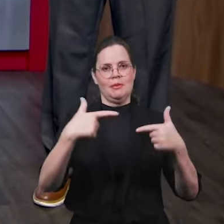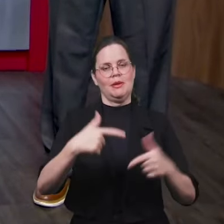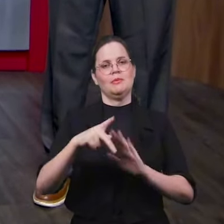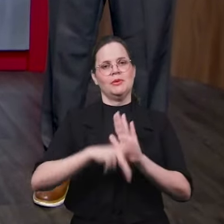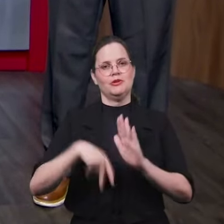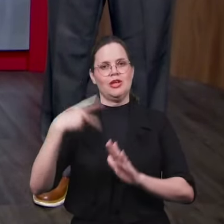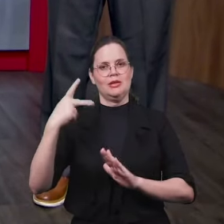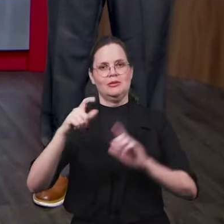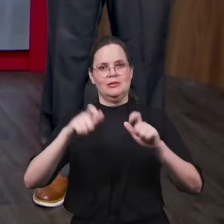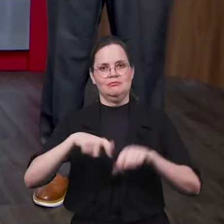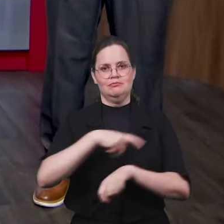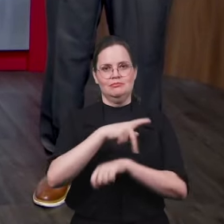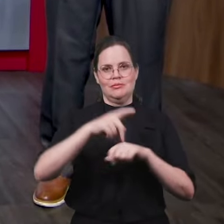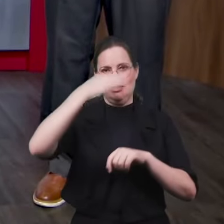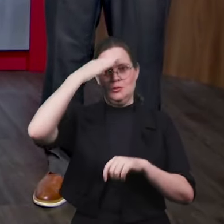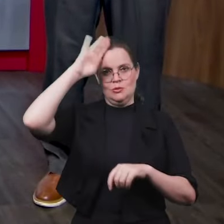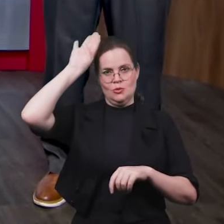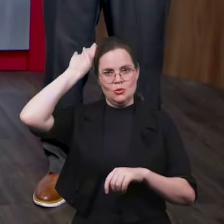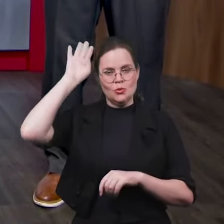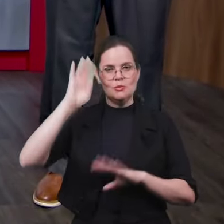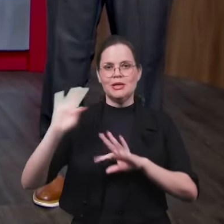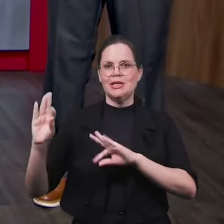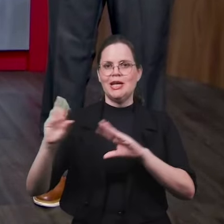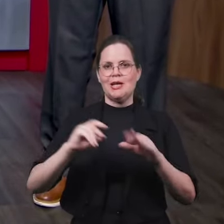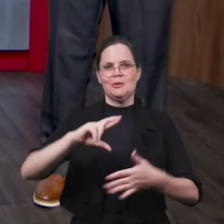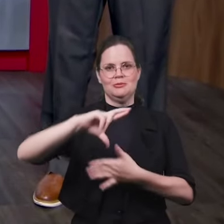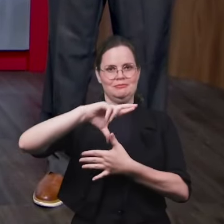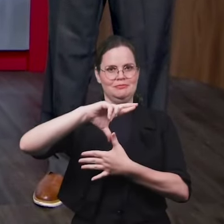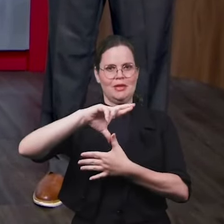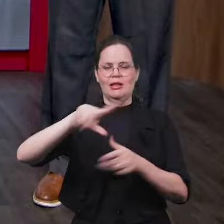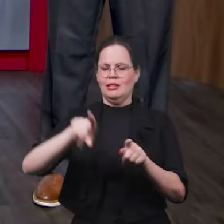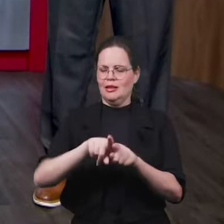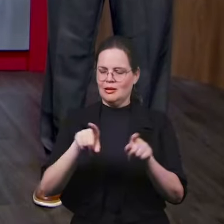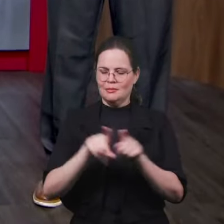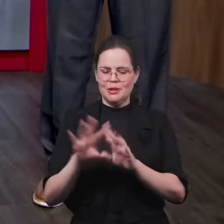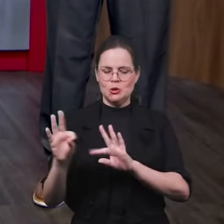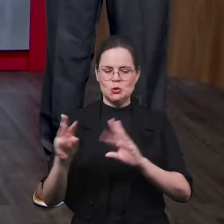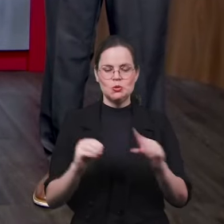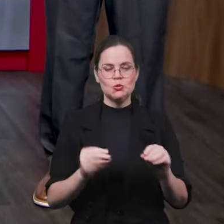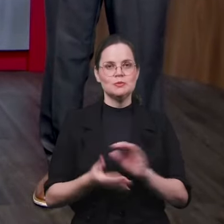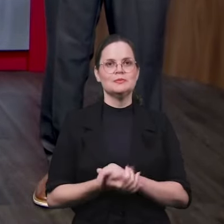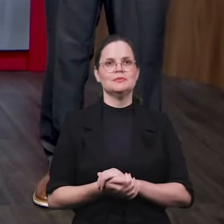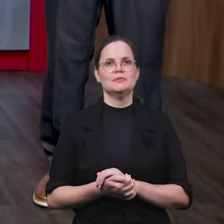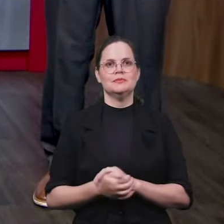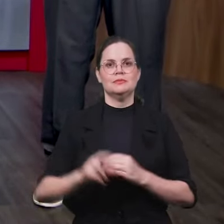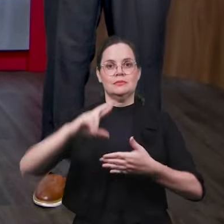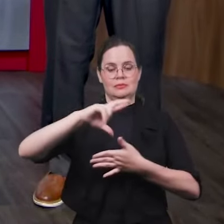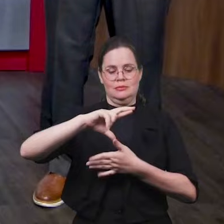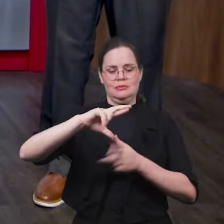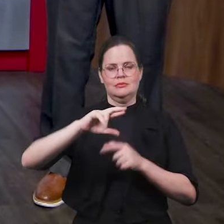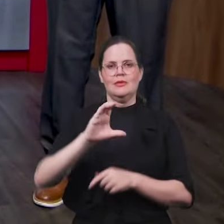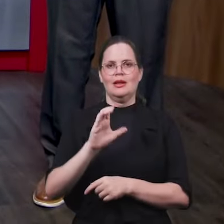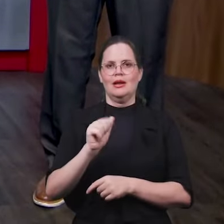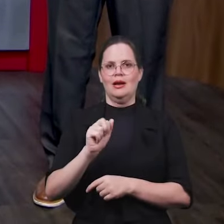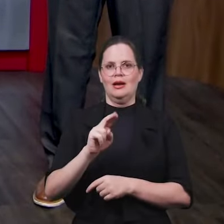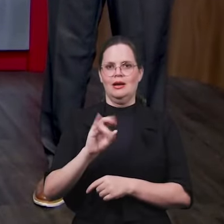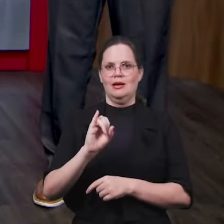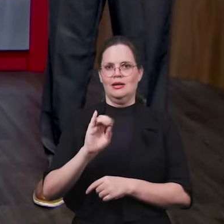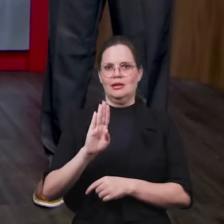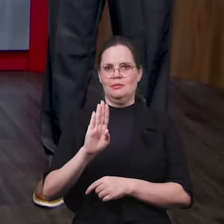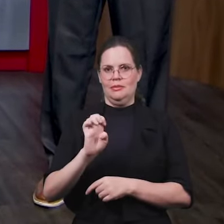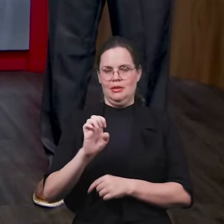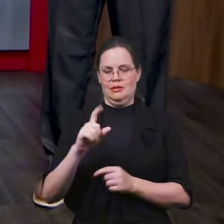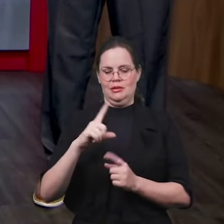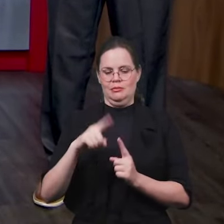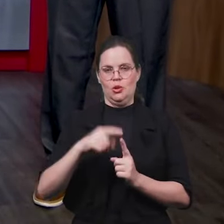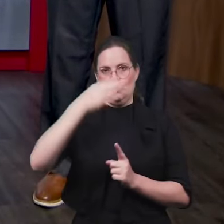obra em Cuba. Amén. Em todo o Caribe. Então, assim, nós estamos, quando falamos Caribe, então